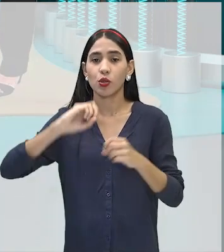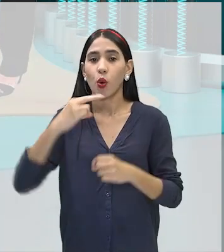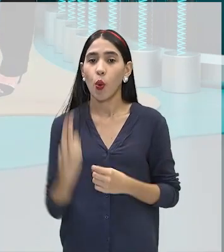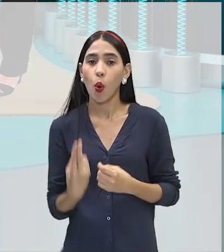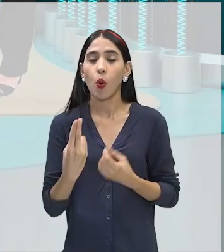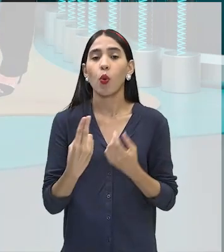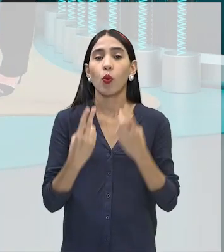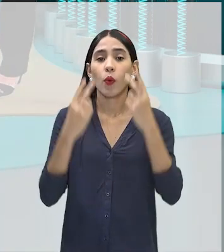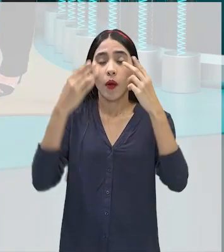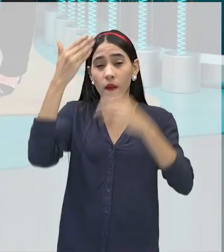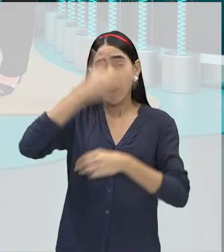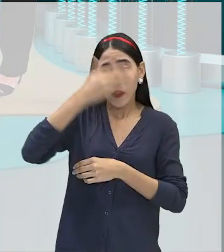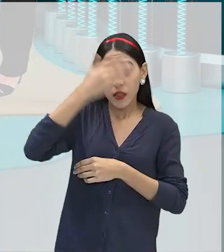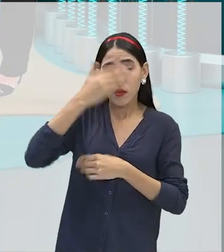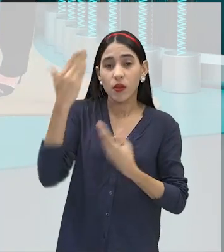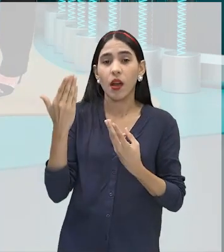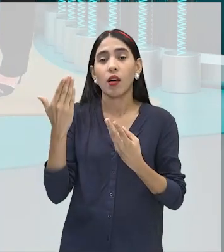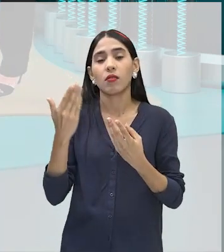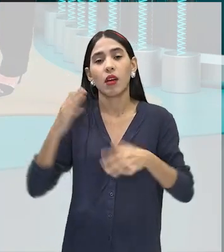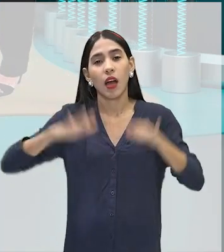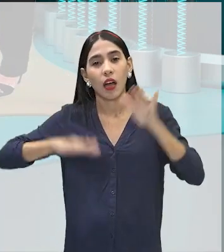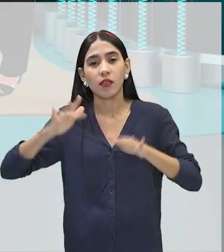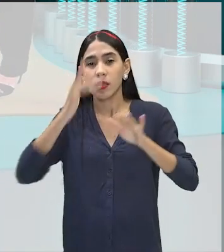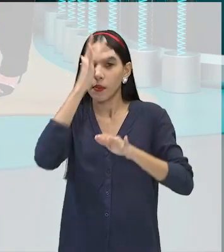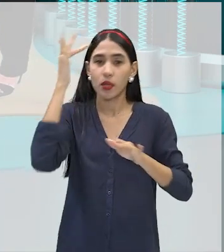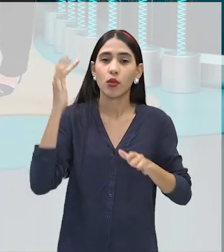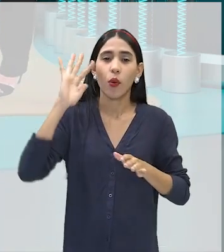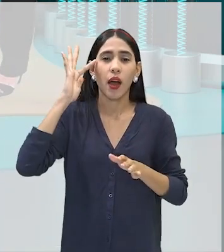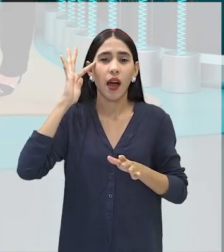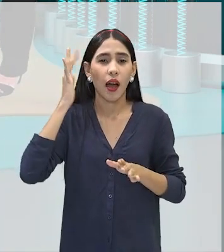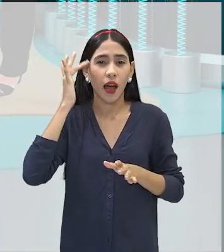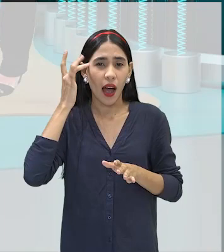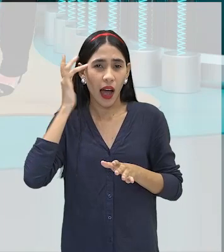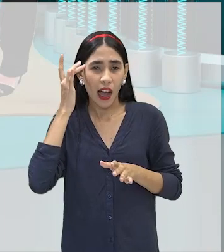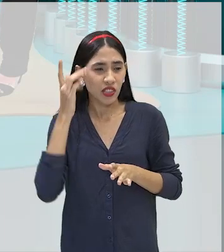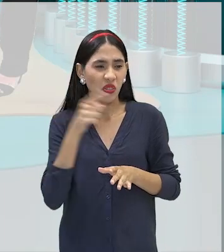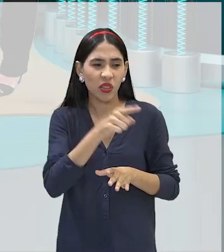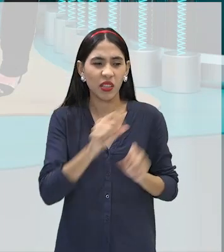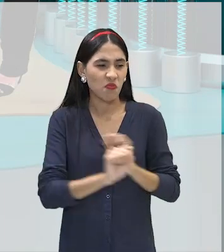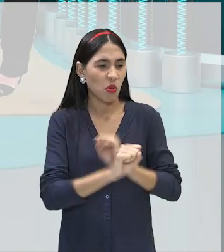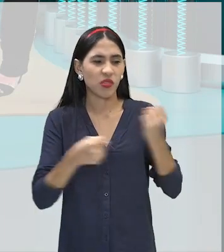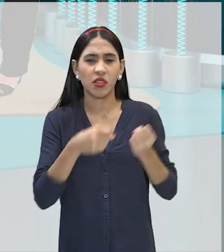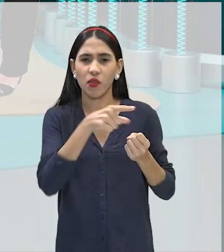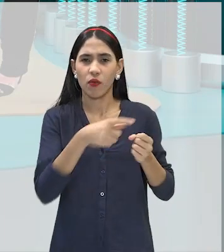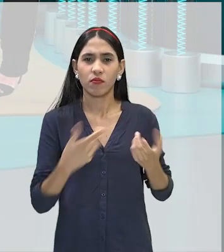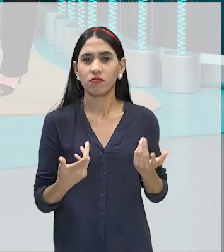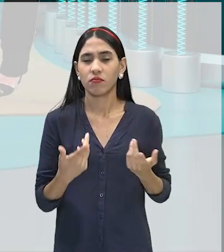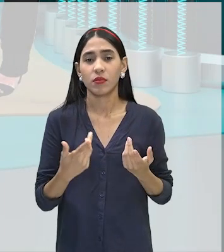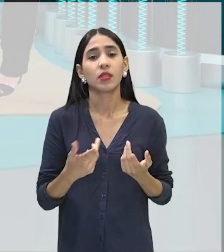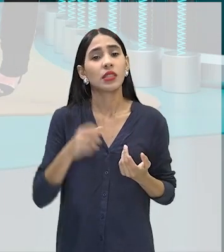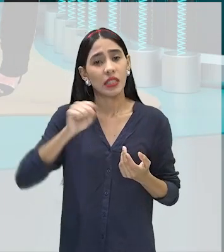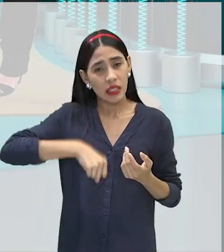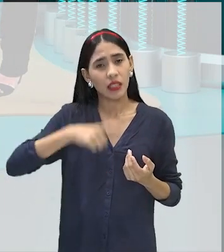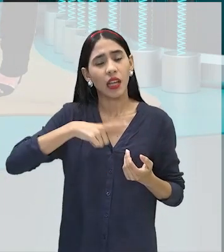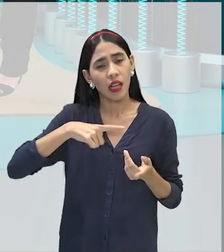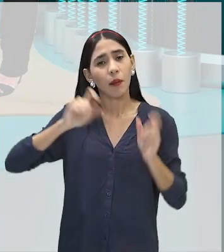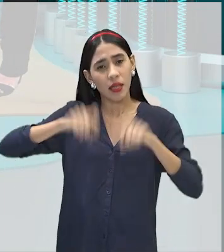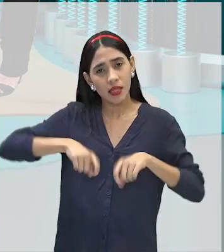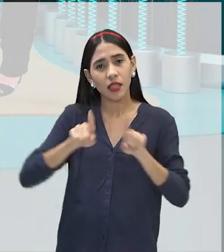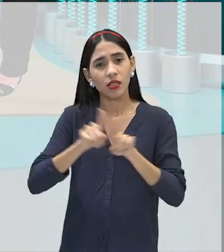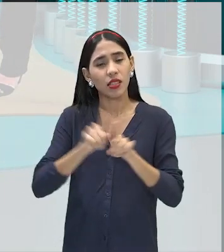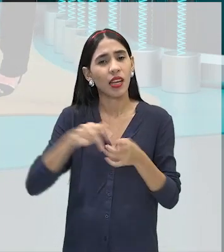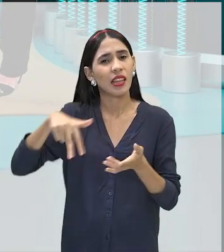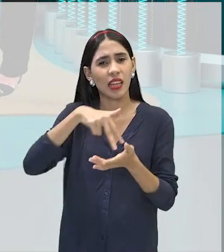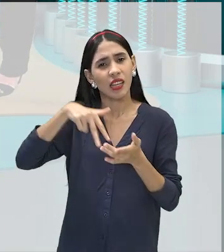deficiência visual, né? Normalmente as pessoas acham que elas não dão conta, e elas dão conta sim, tá? Então a dança é para